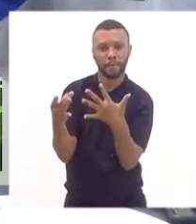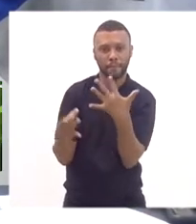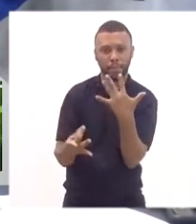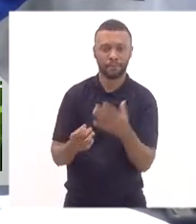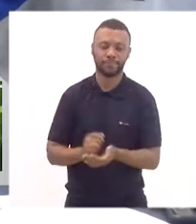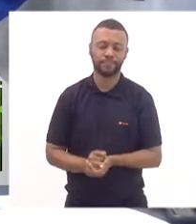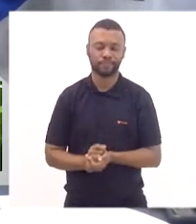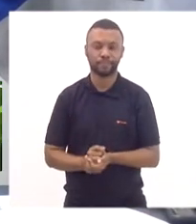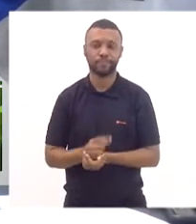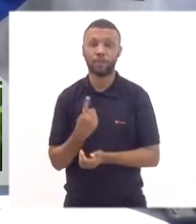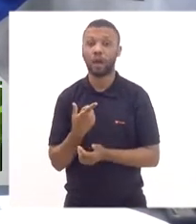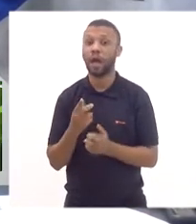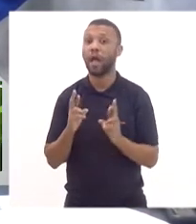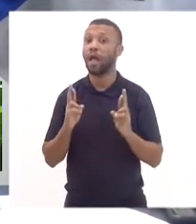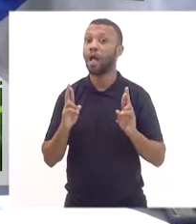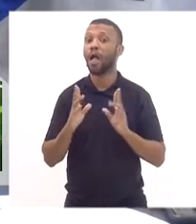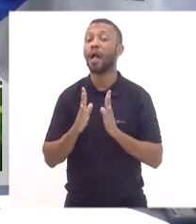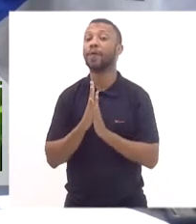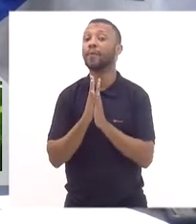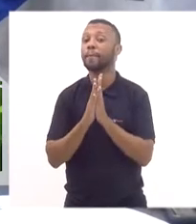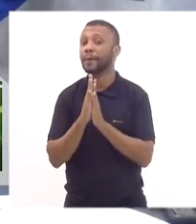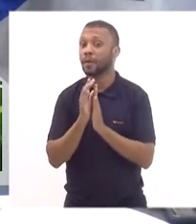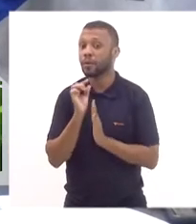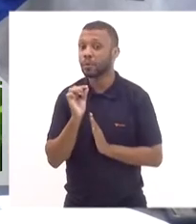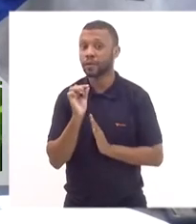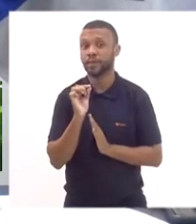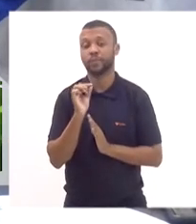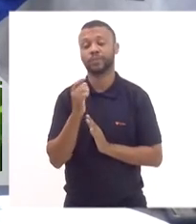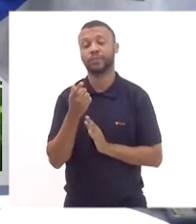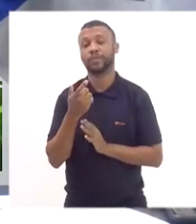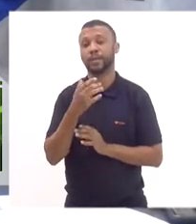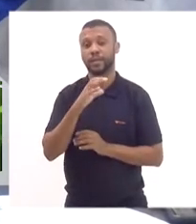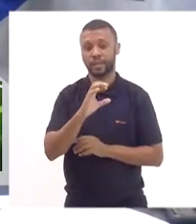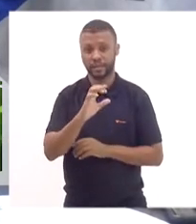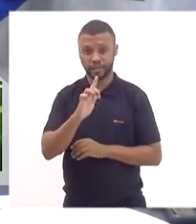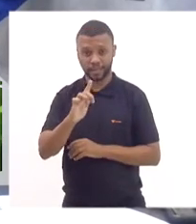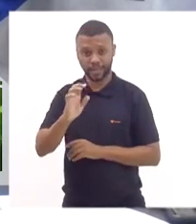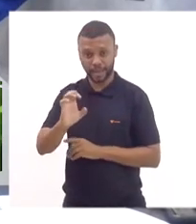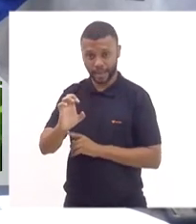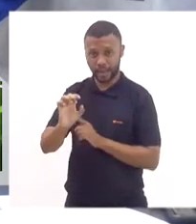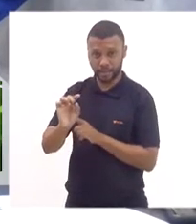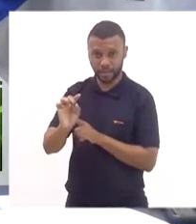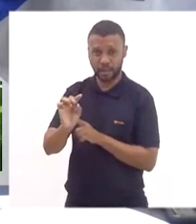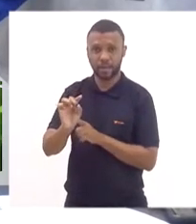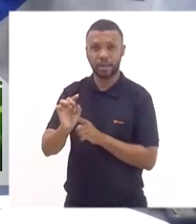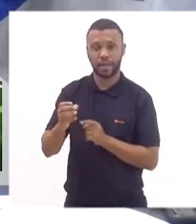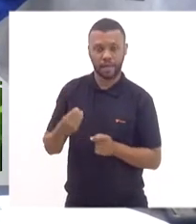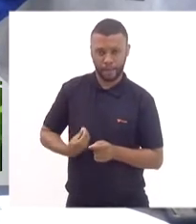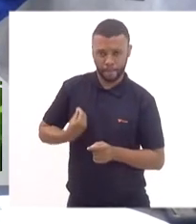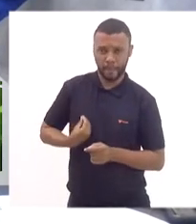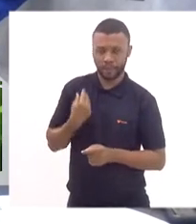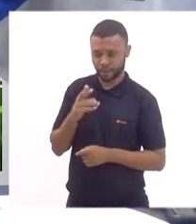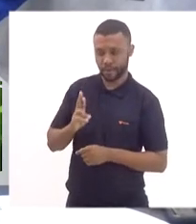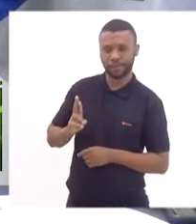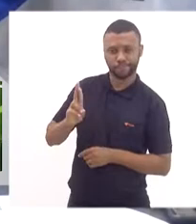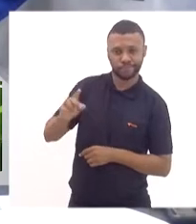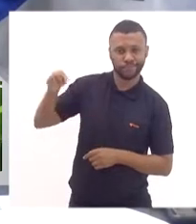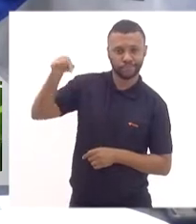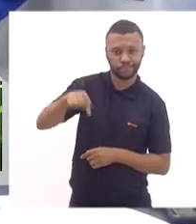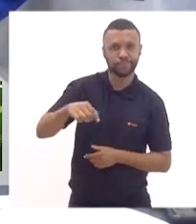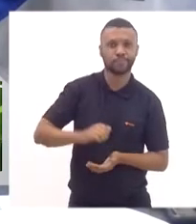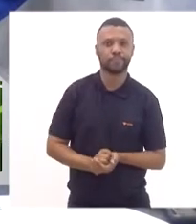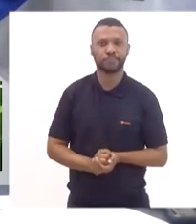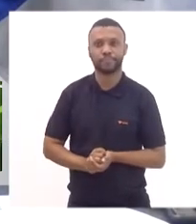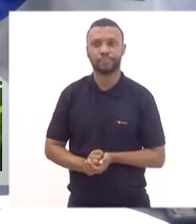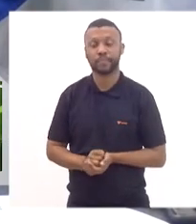Esperávamos que a Controladoria Geral do Estado, aqui presente, tivesse